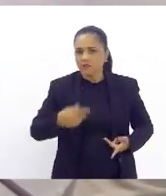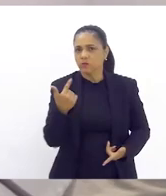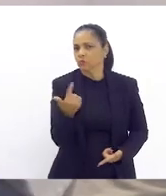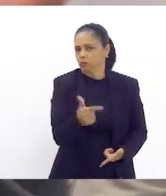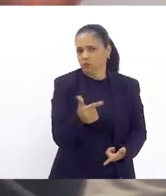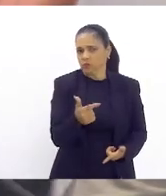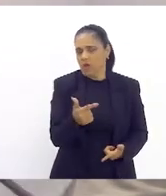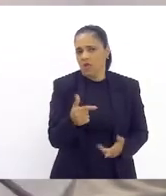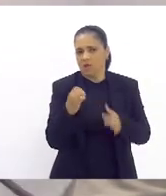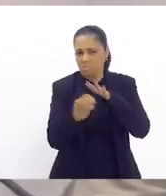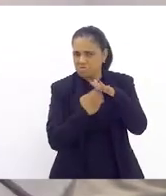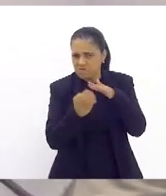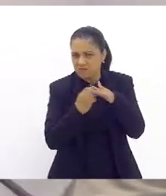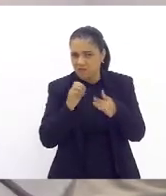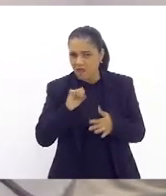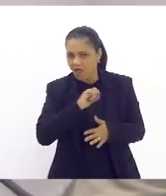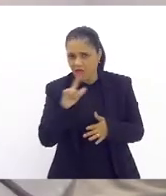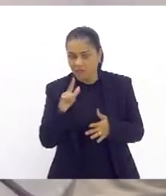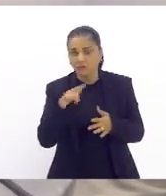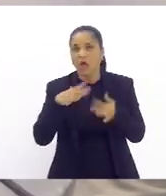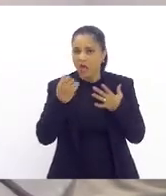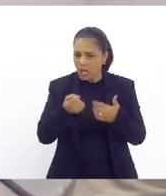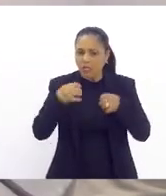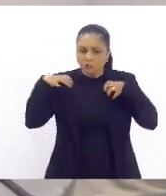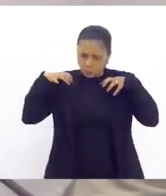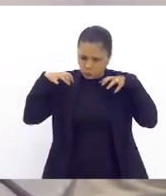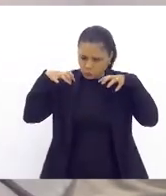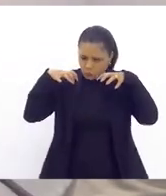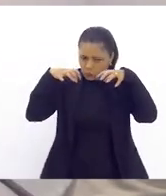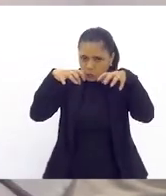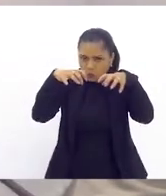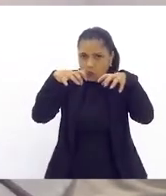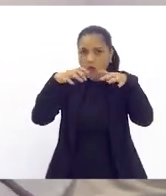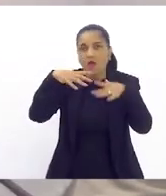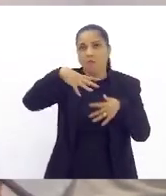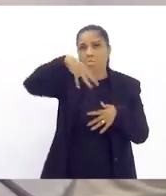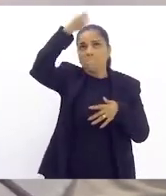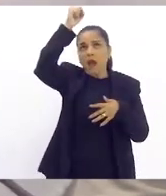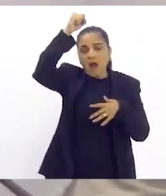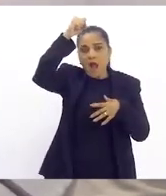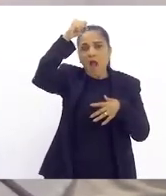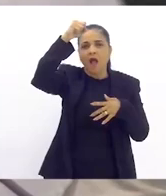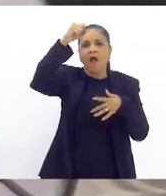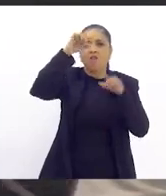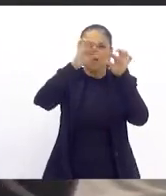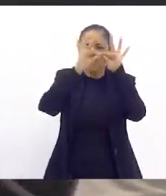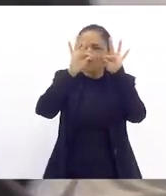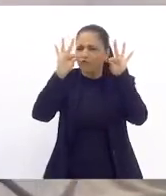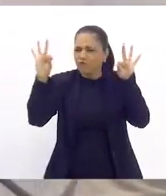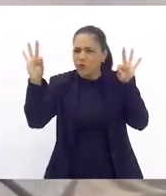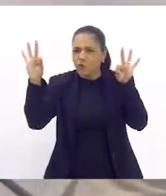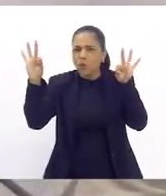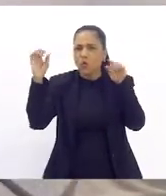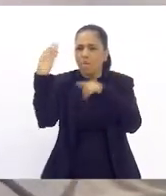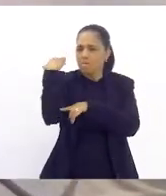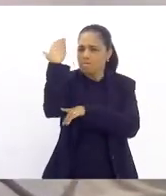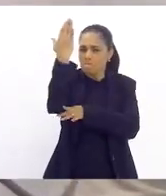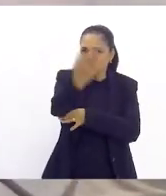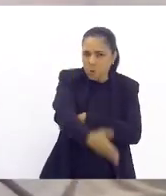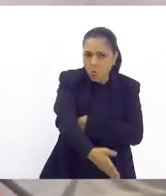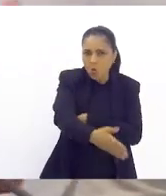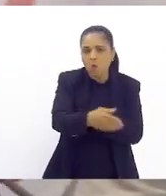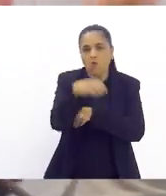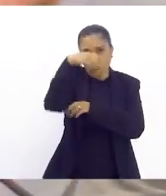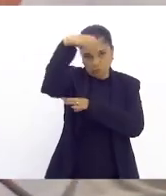o que que a gente tá questionando aqui a chover beleza faltou luz caiu uma ave em cima do fio que eu cobrei muito que